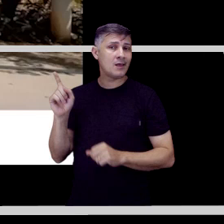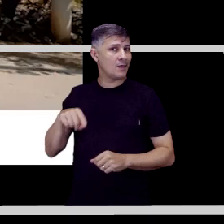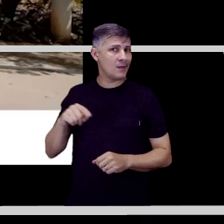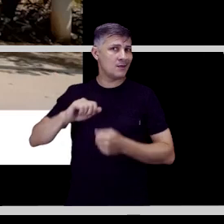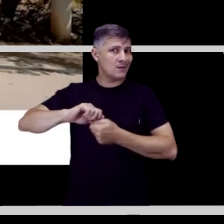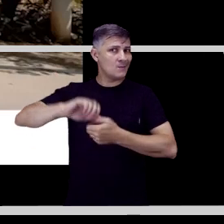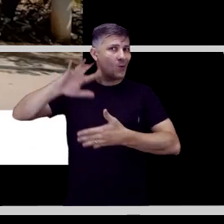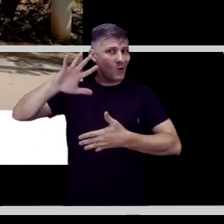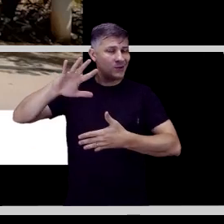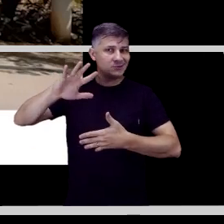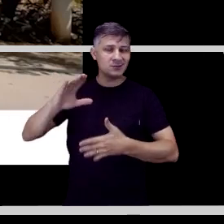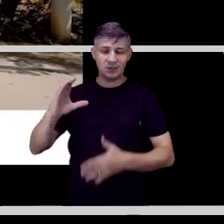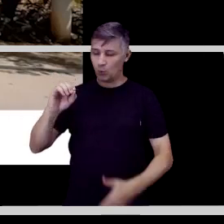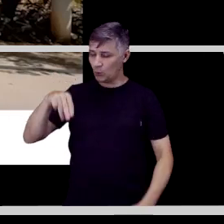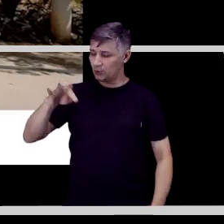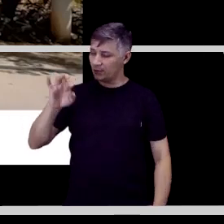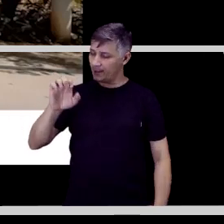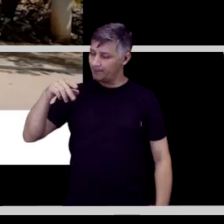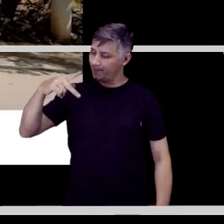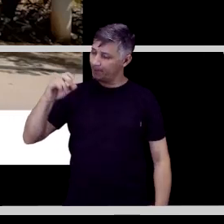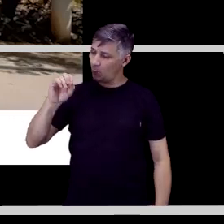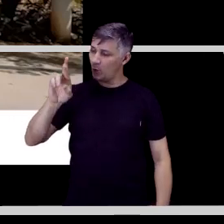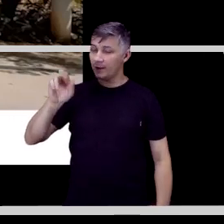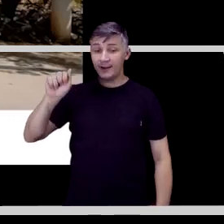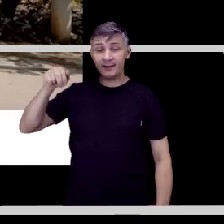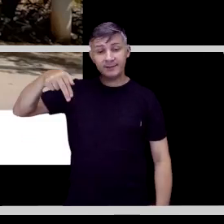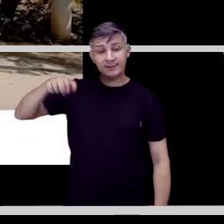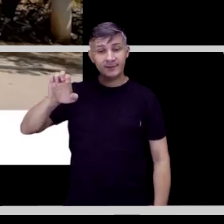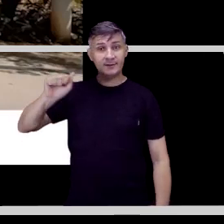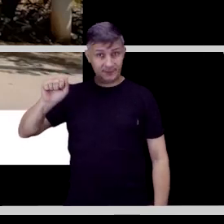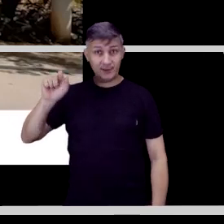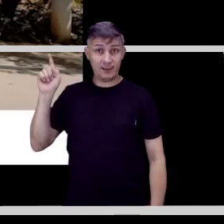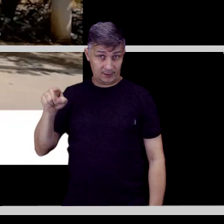contemporânea, apareça deste modo, né,